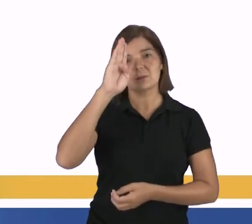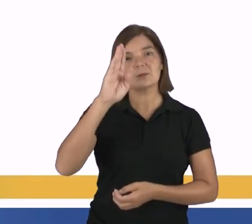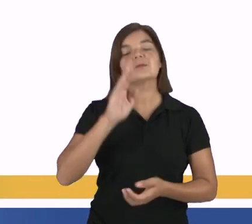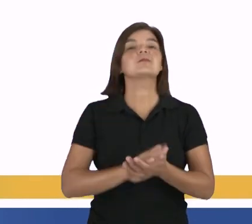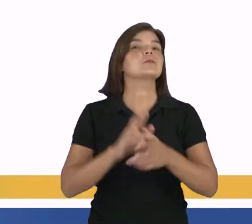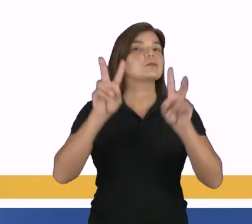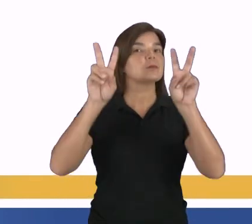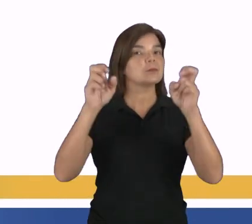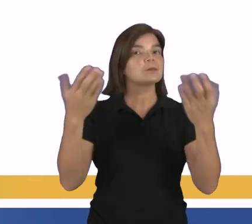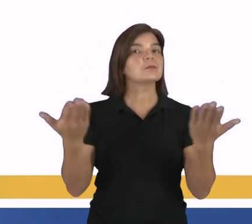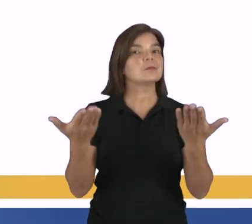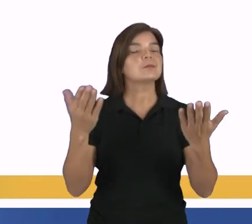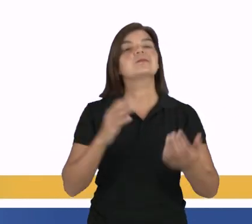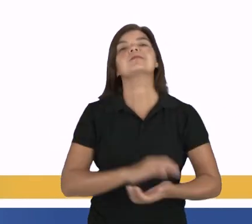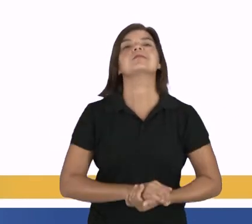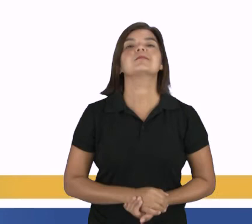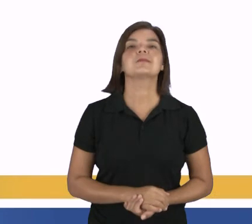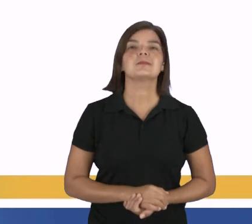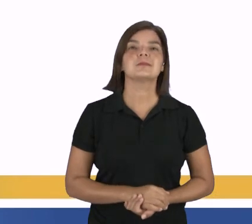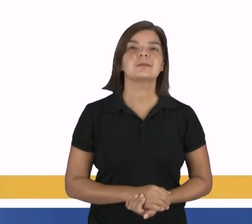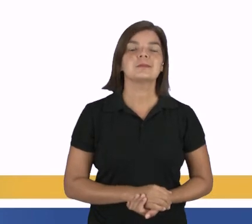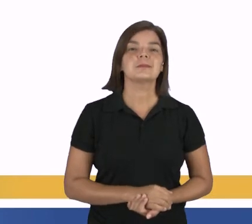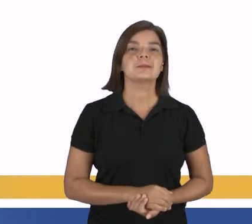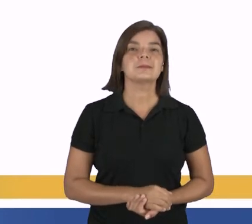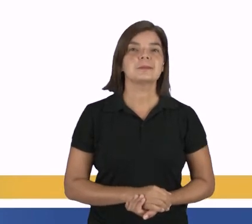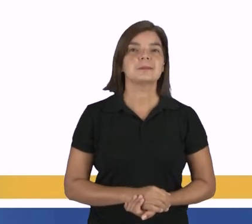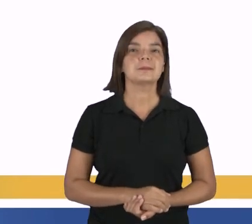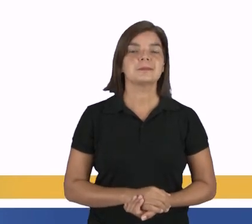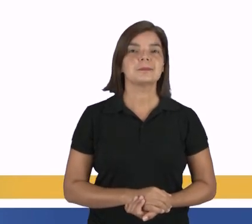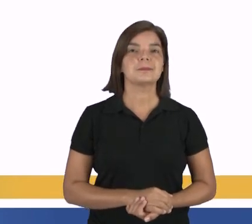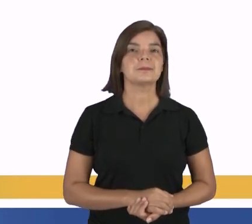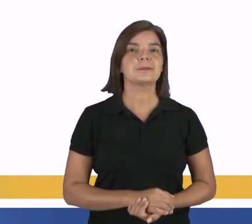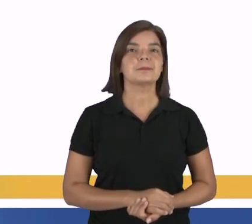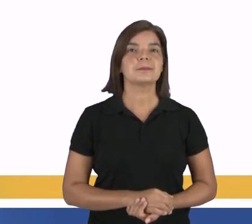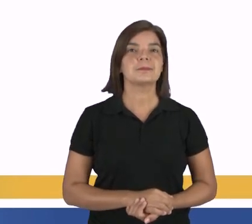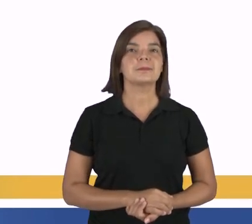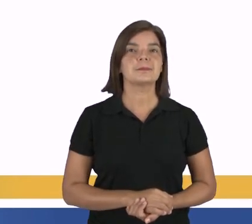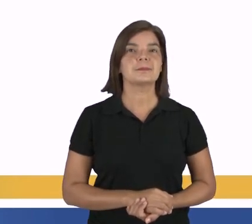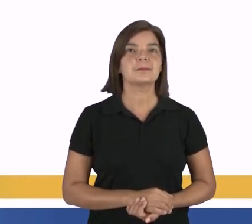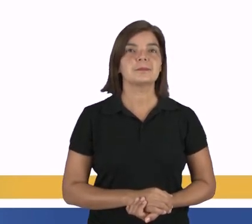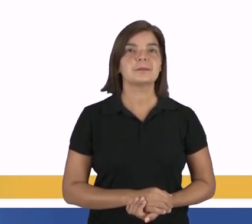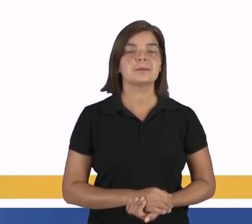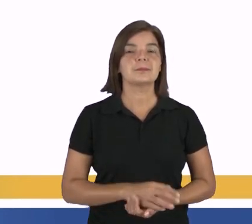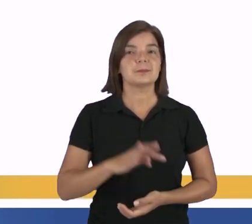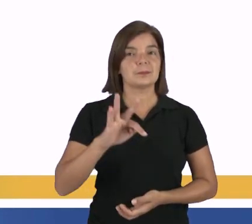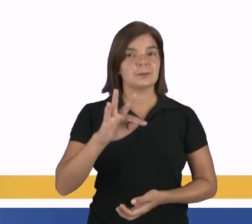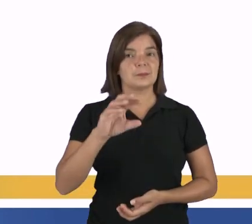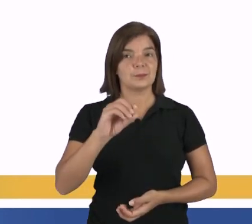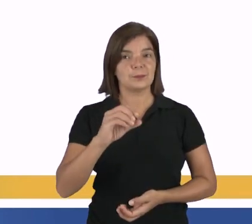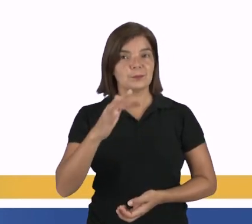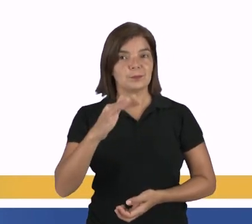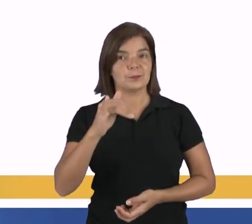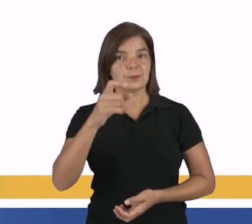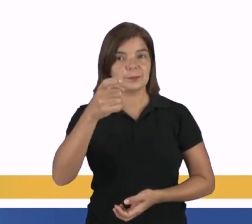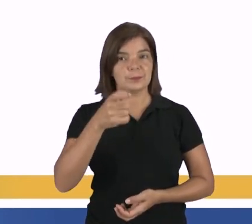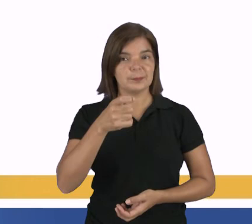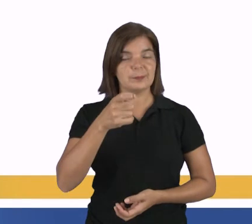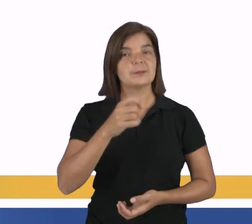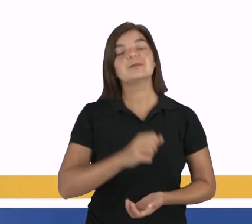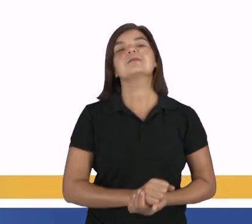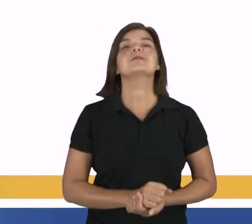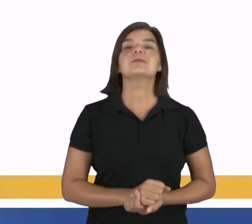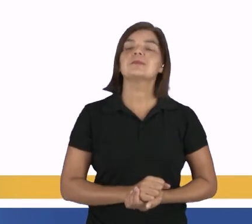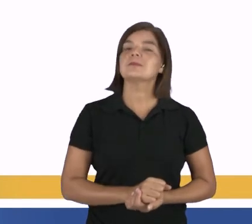nosso tema. Então você já ia conectar que os dois estão juntos. To fix, que é o verbo da frase, a laptop